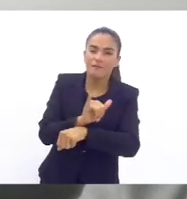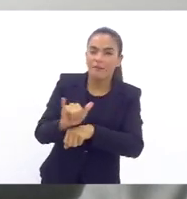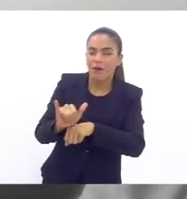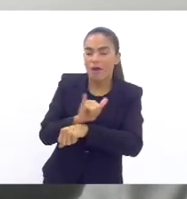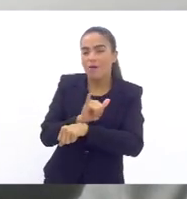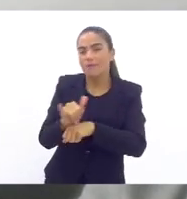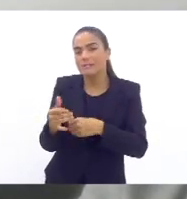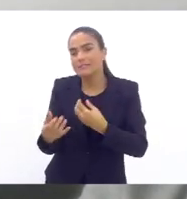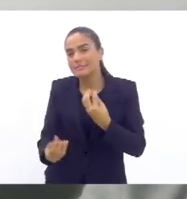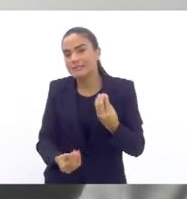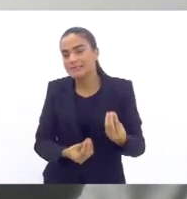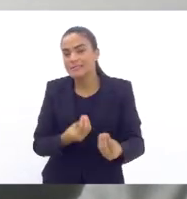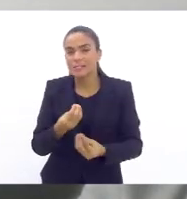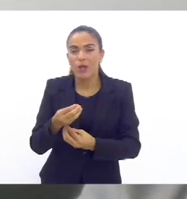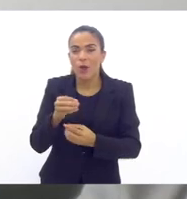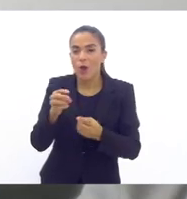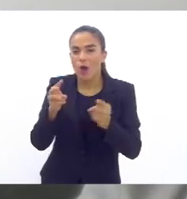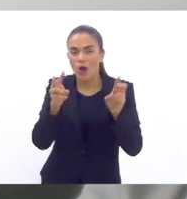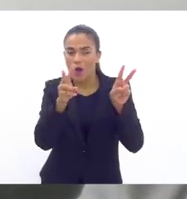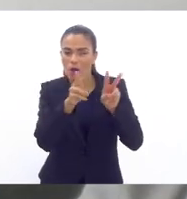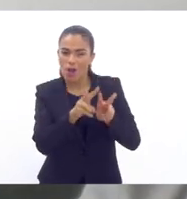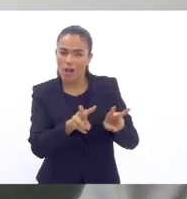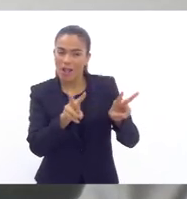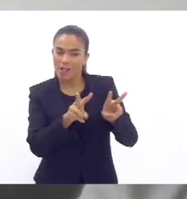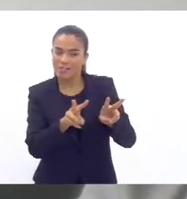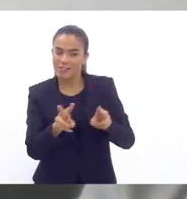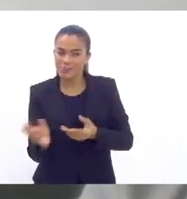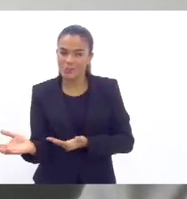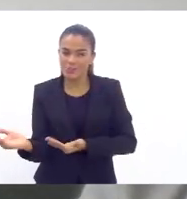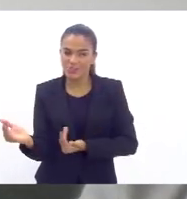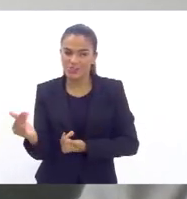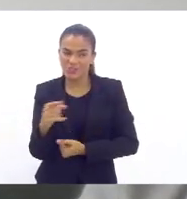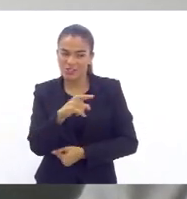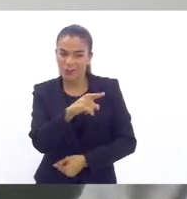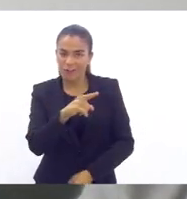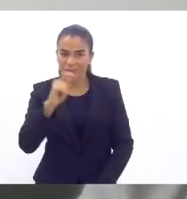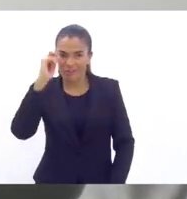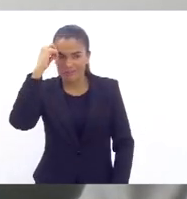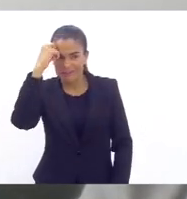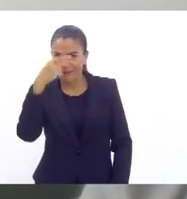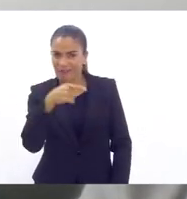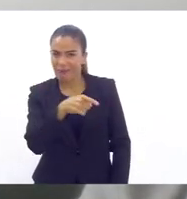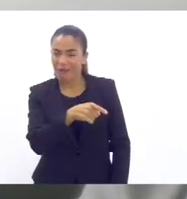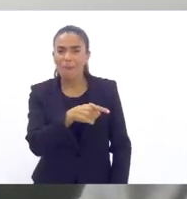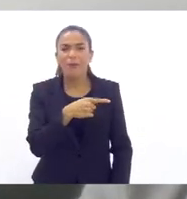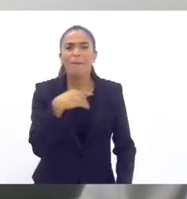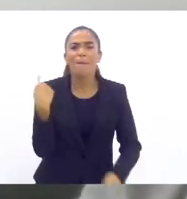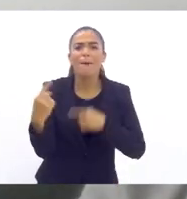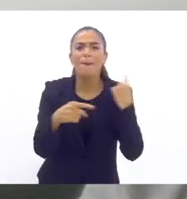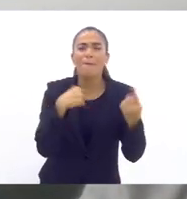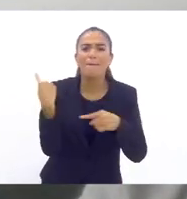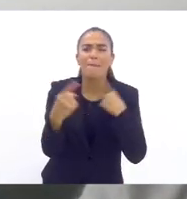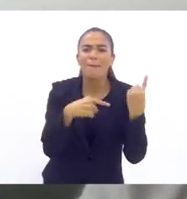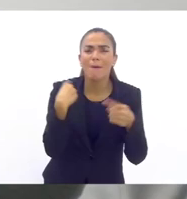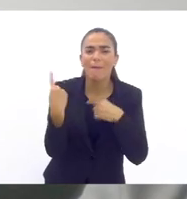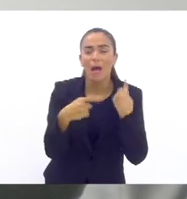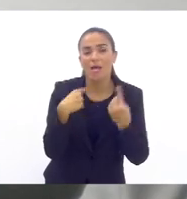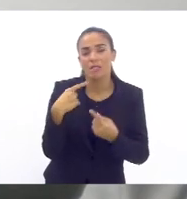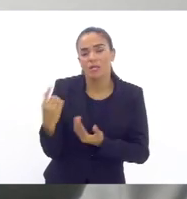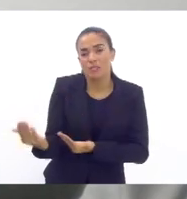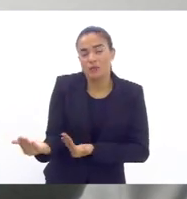de olhar os jovens negros que a parte inclusive de uma política de genocídio de enquadramento da Juventude